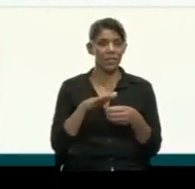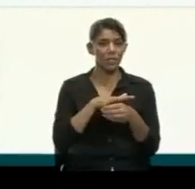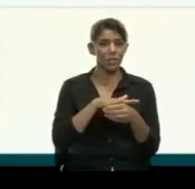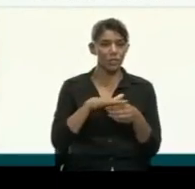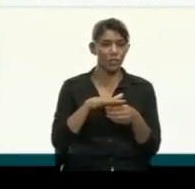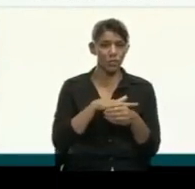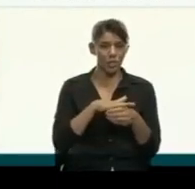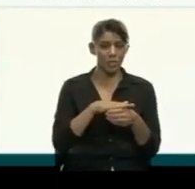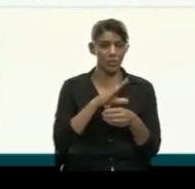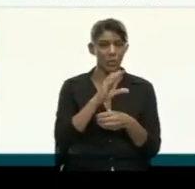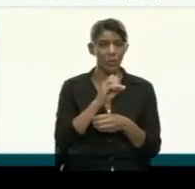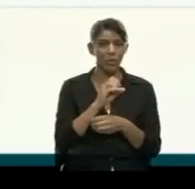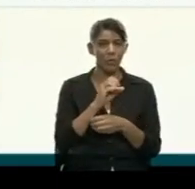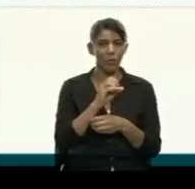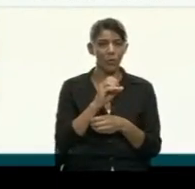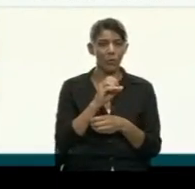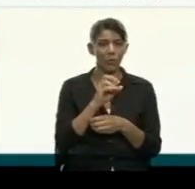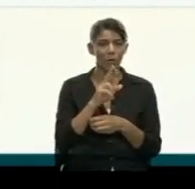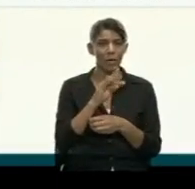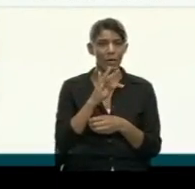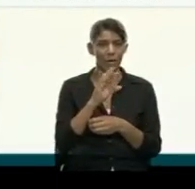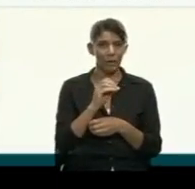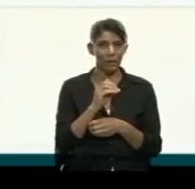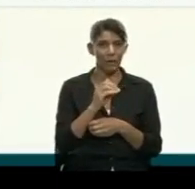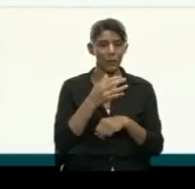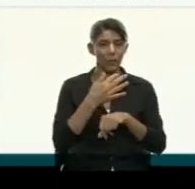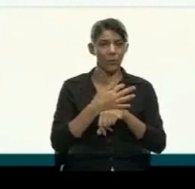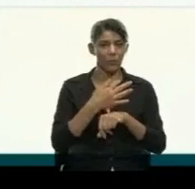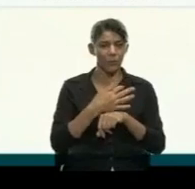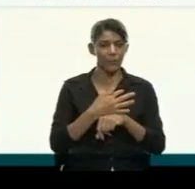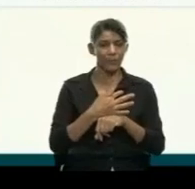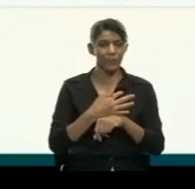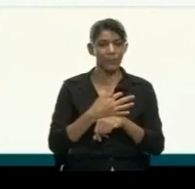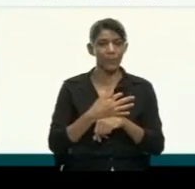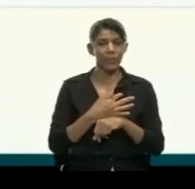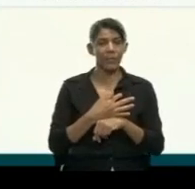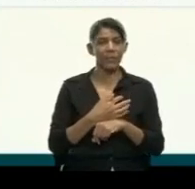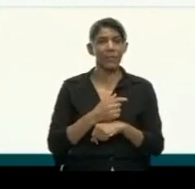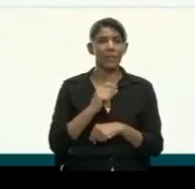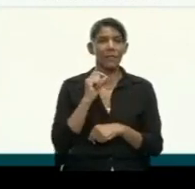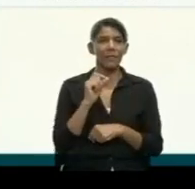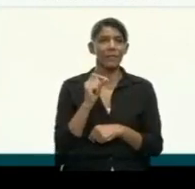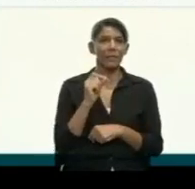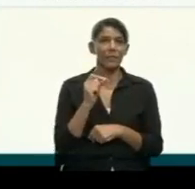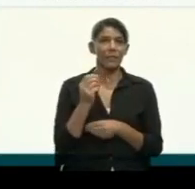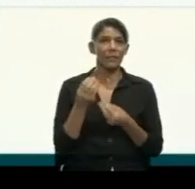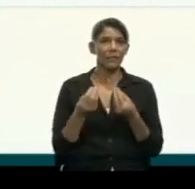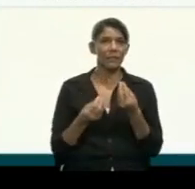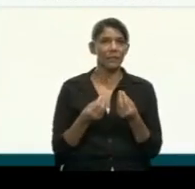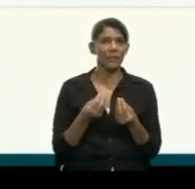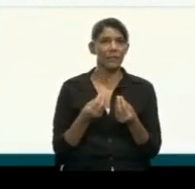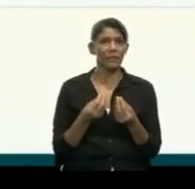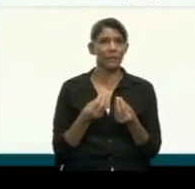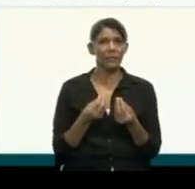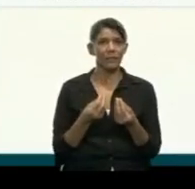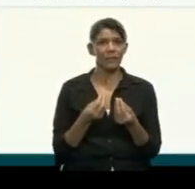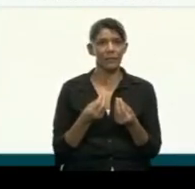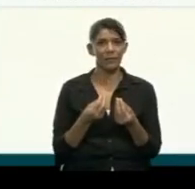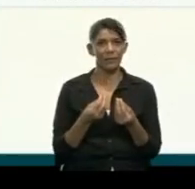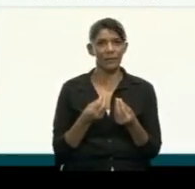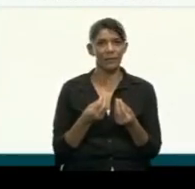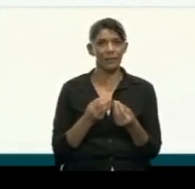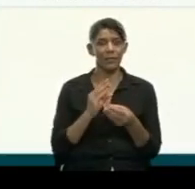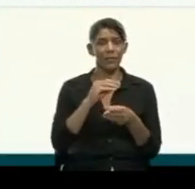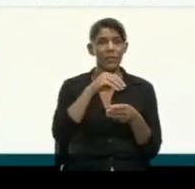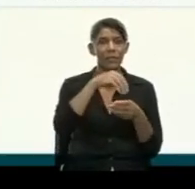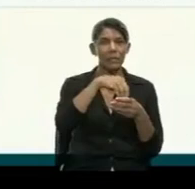tá, com concreto, ou com armadura e depois com concreto. E essa parte de